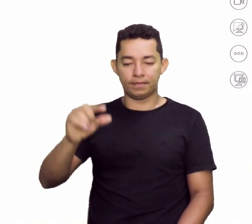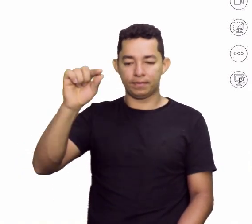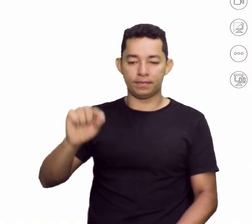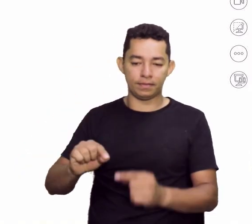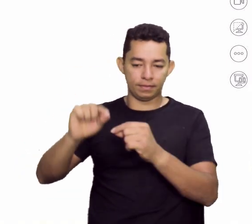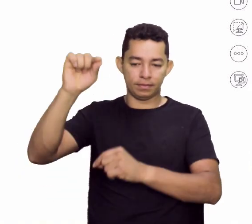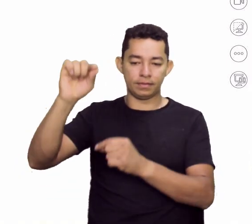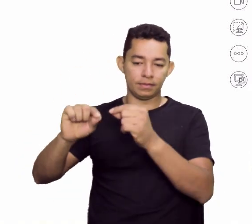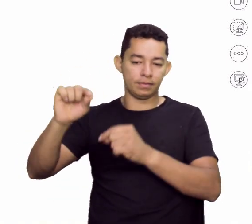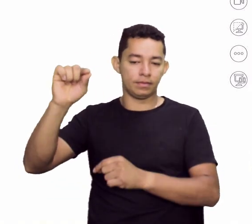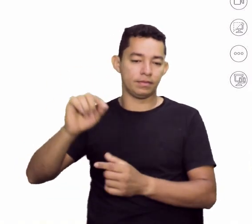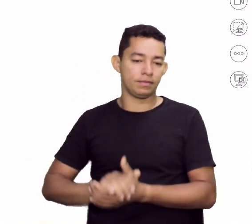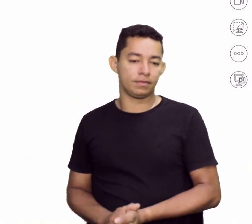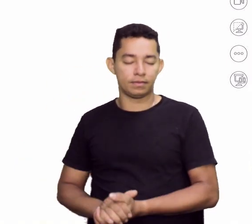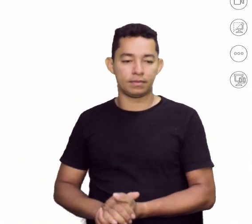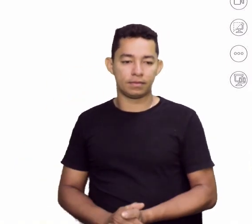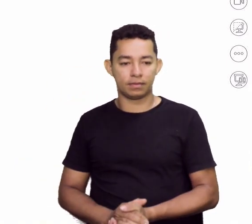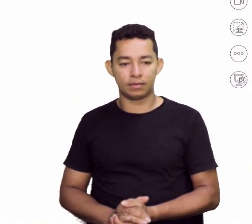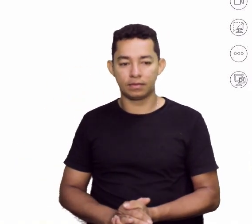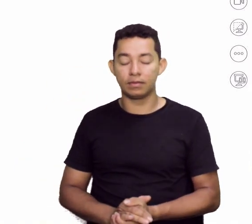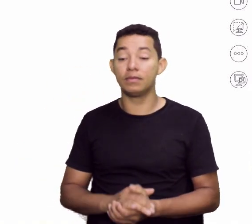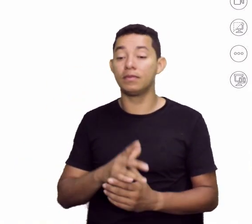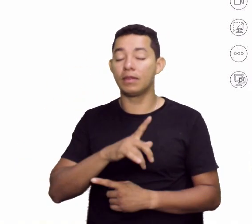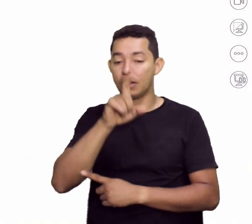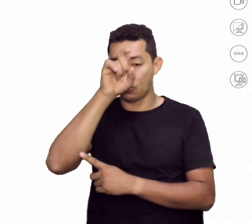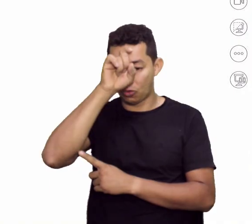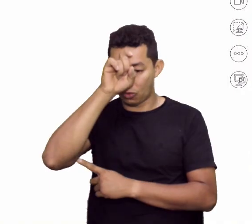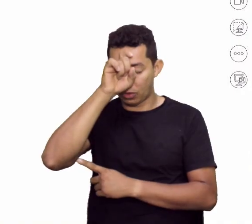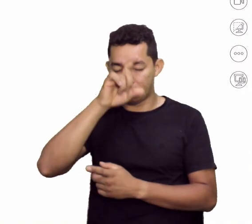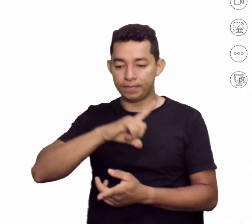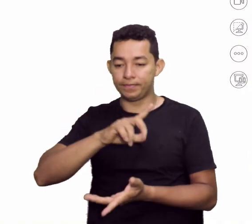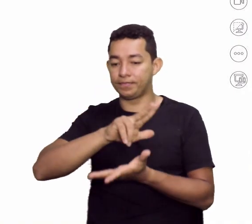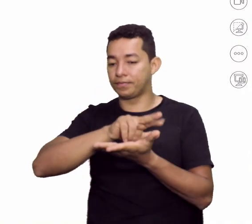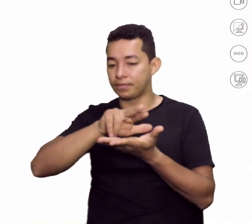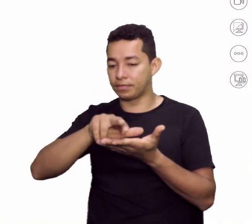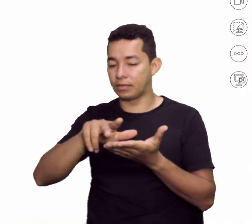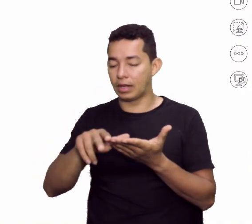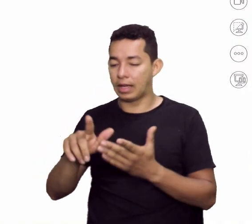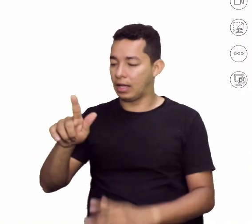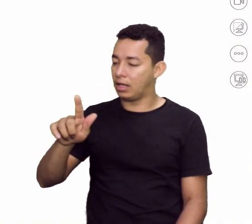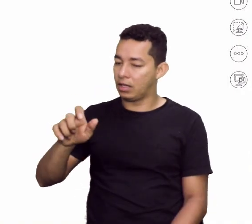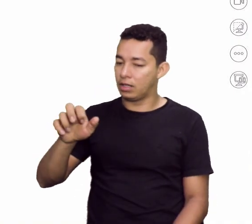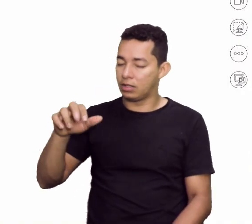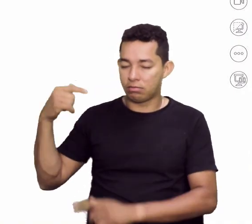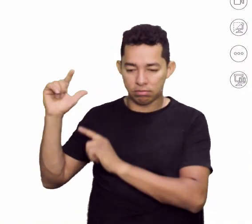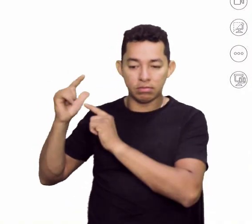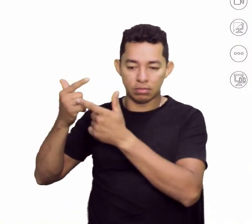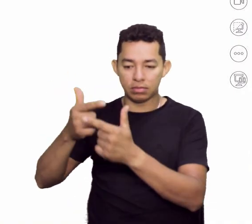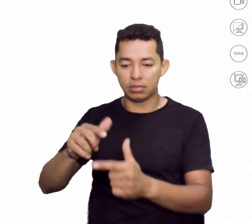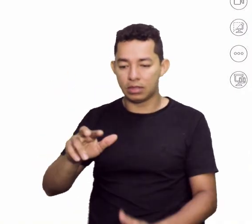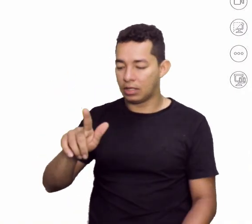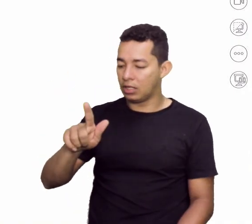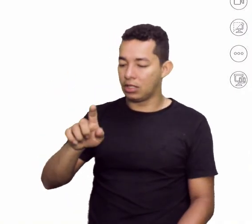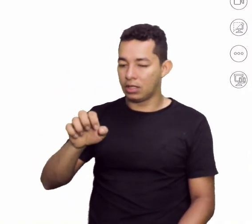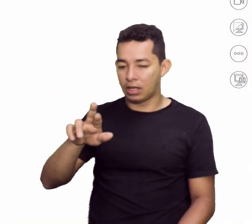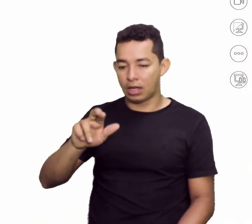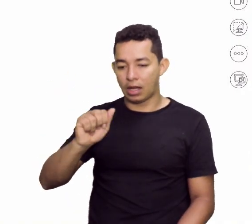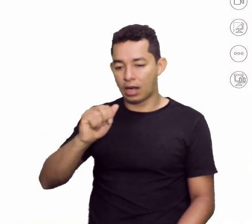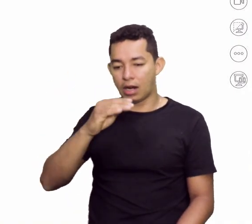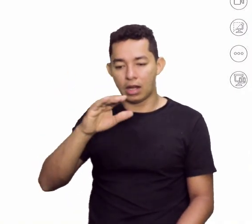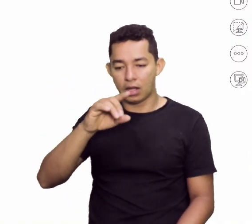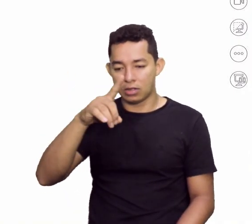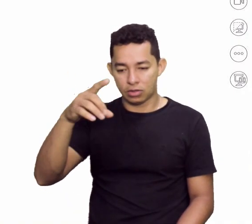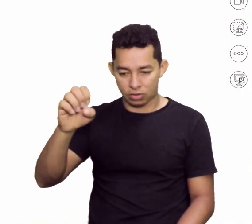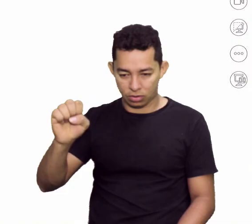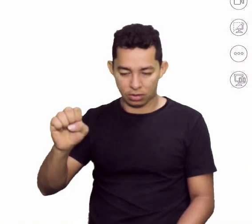tá? Então, o Egito teve várias dinastias, tá? Então, Nefermaat,